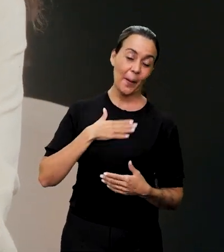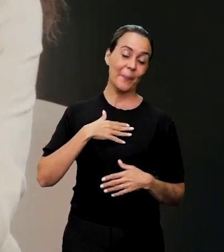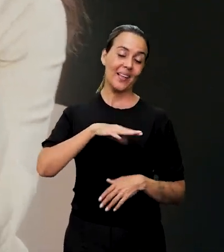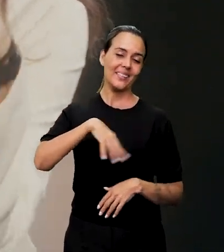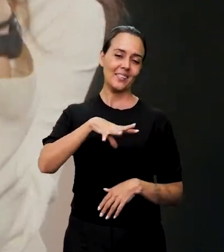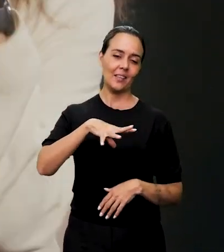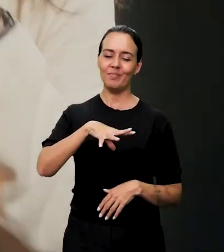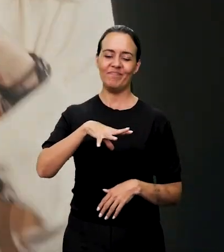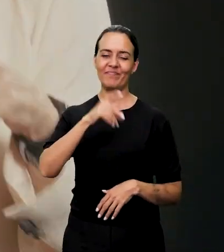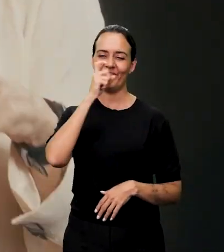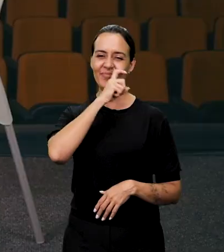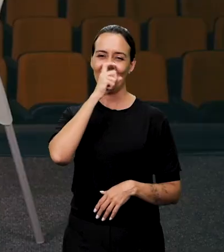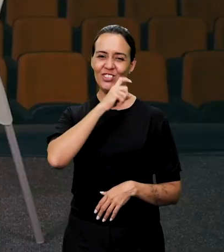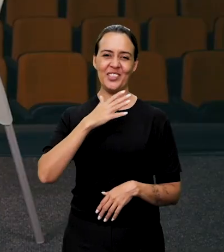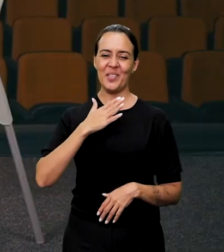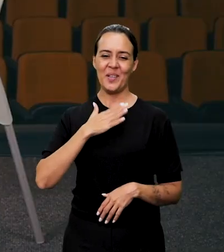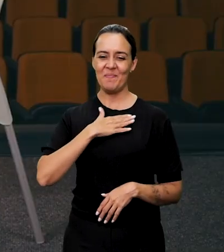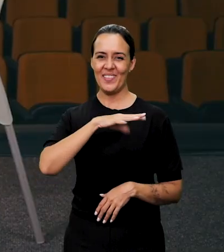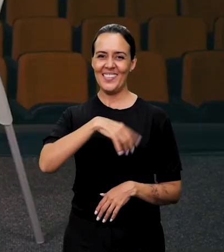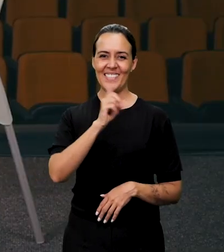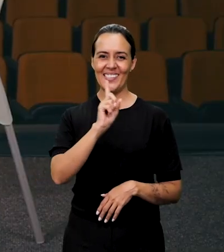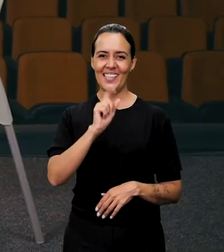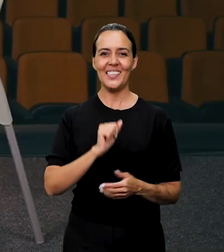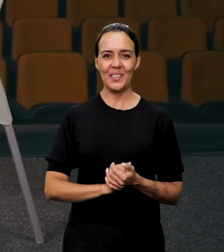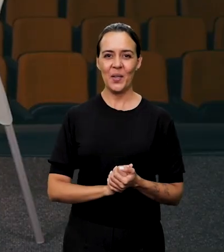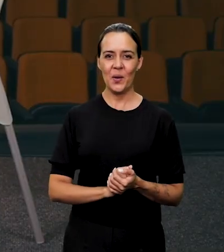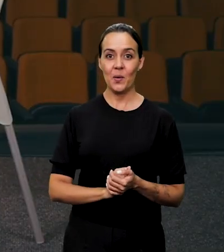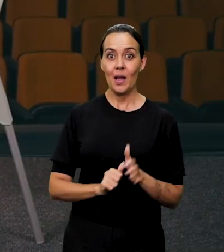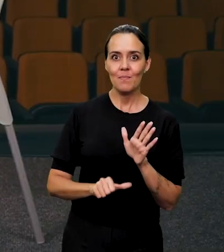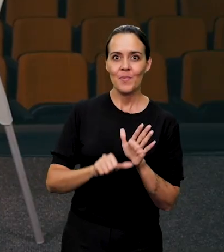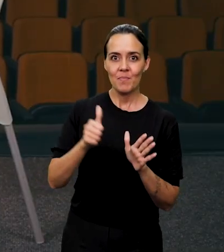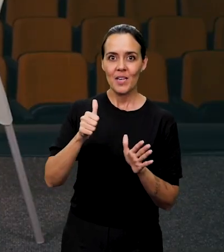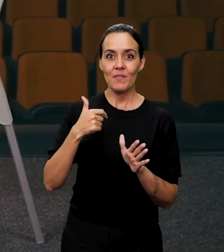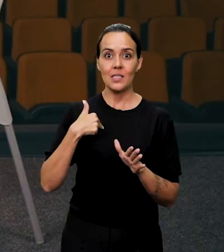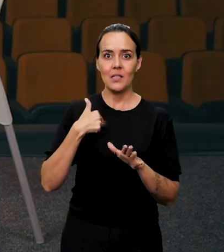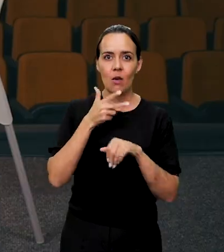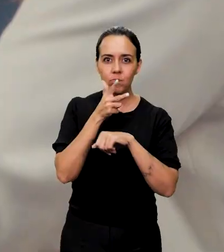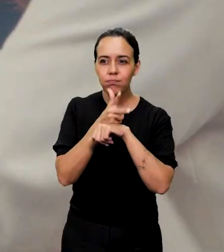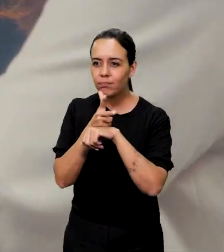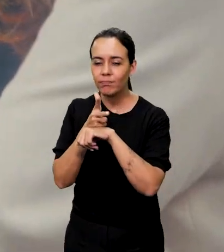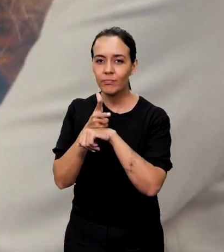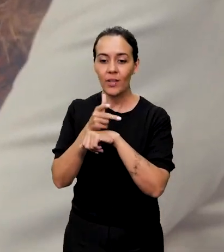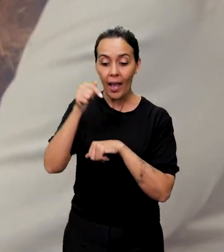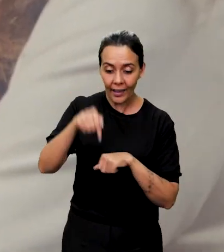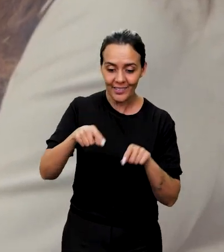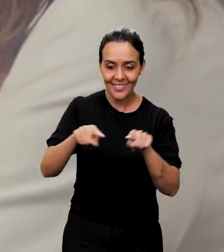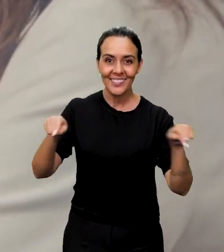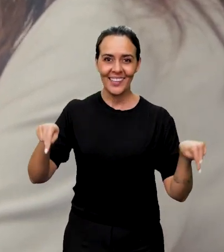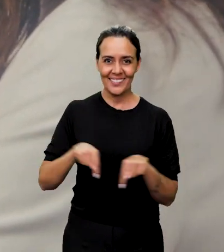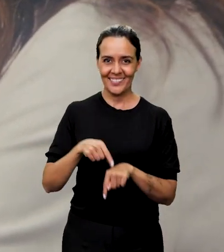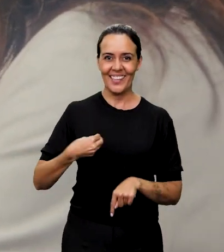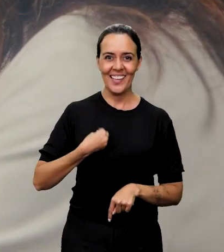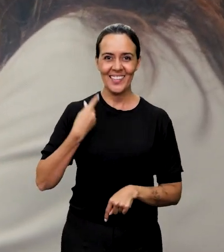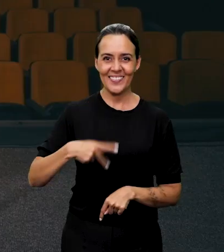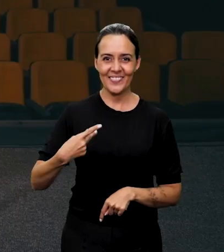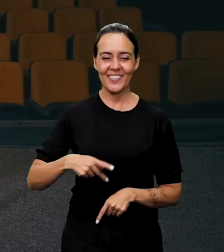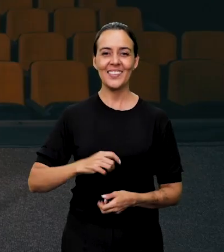não. O primeiro curta que eu dirigi na vida estreou nessa sala. auditório ao A fundo. gente fez uma Barato. sessão